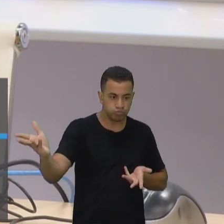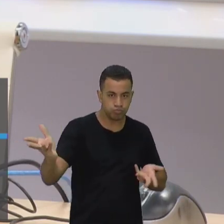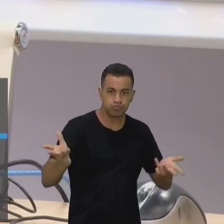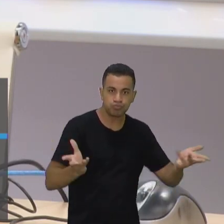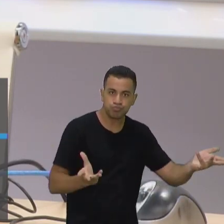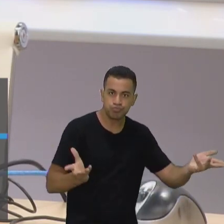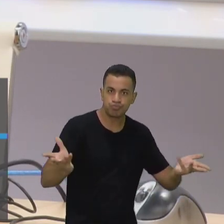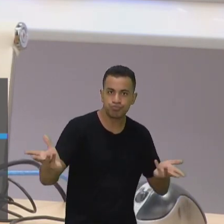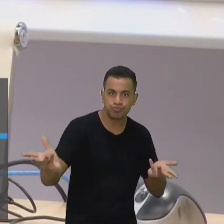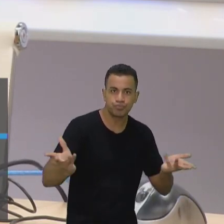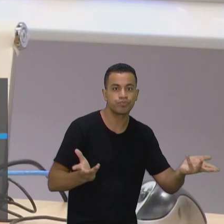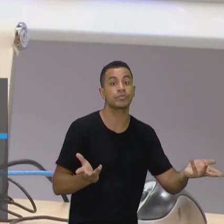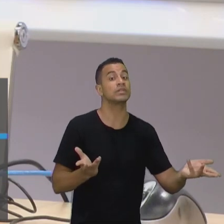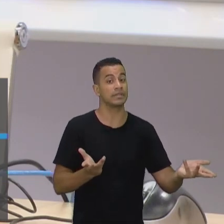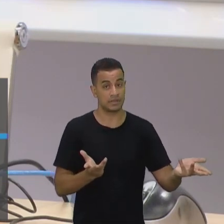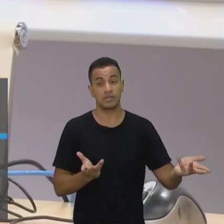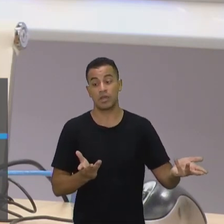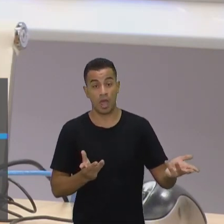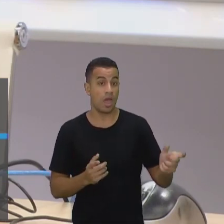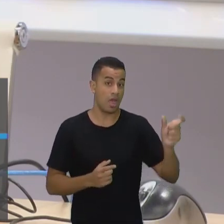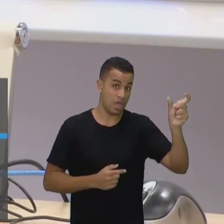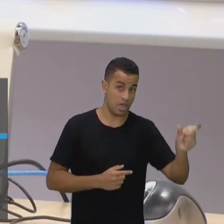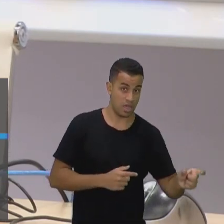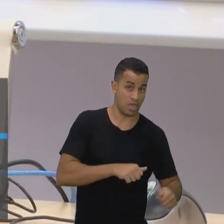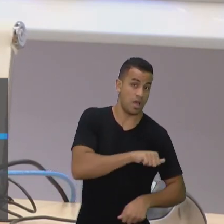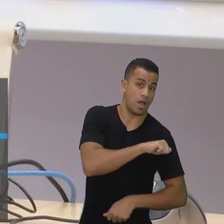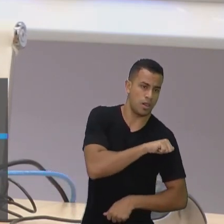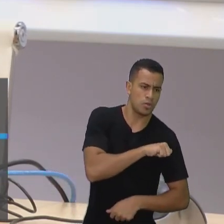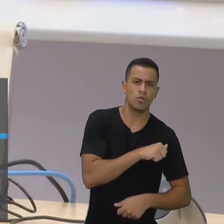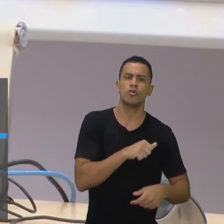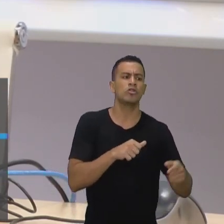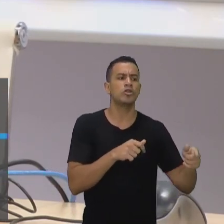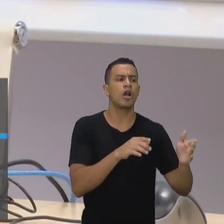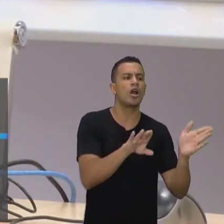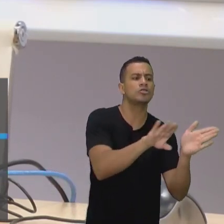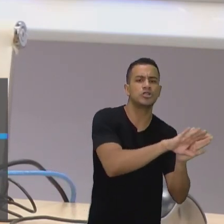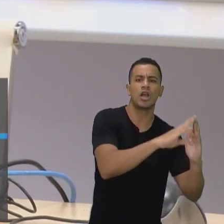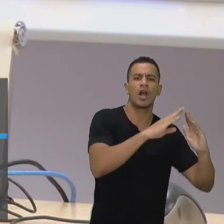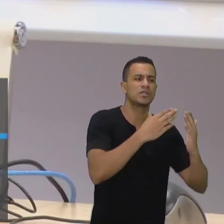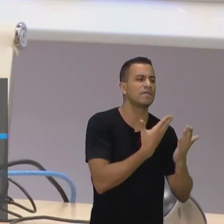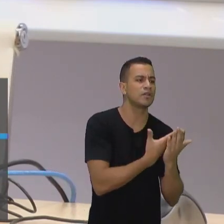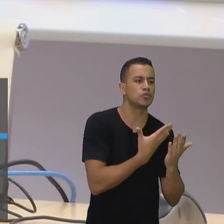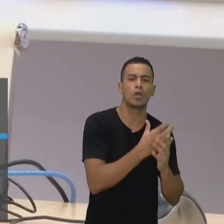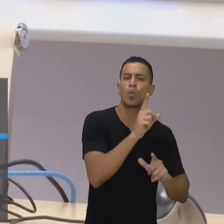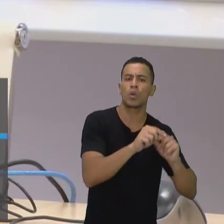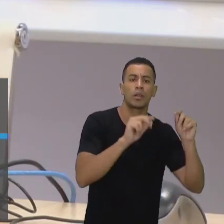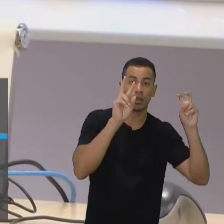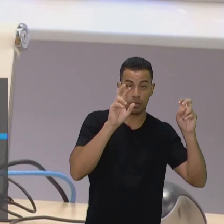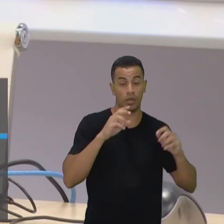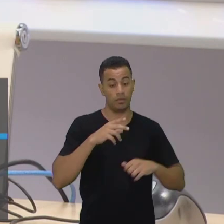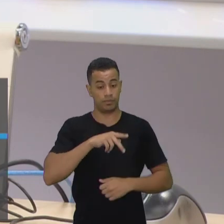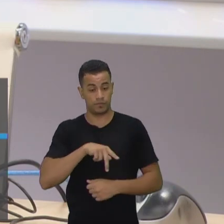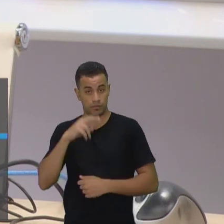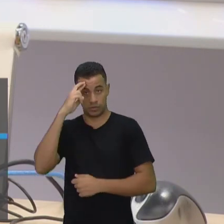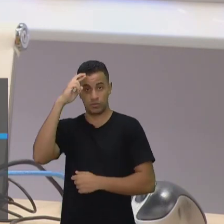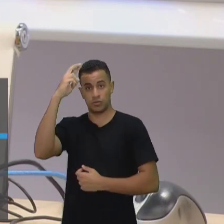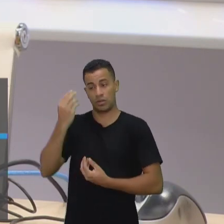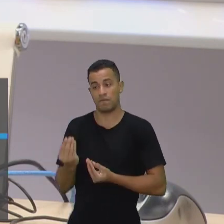conduzir o estudante no que ele vai estudar, no que ele vai procurar em casa, fora desse ambiente escolar.